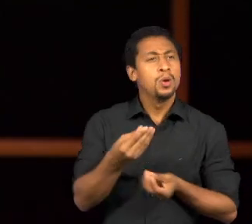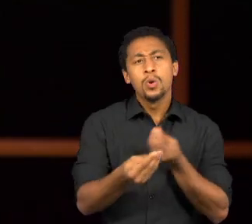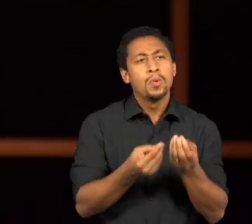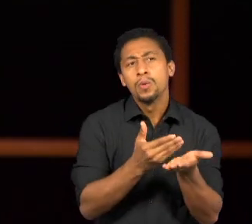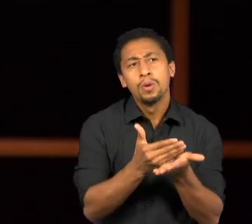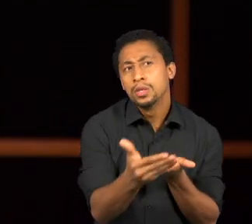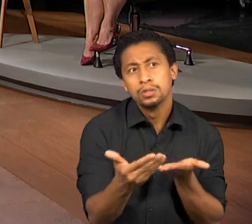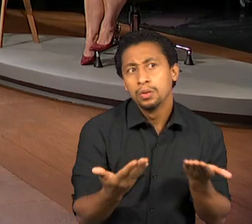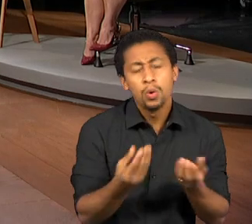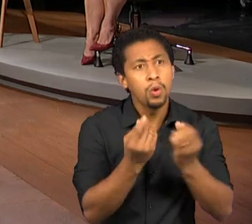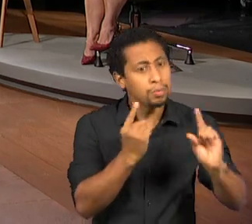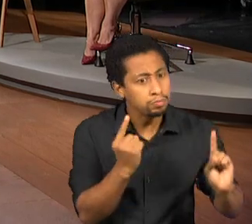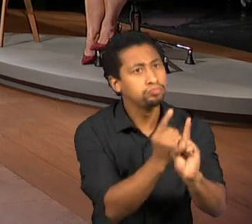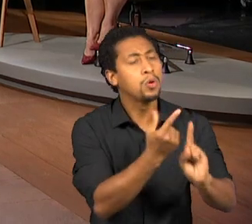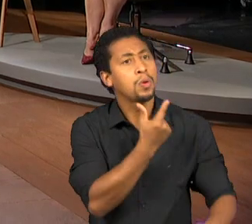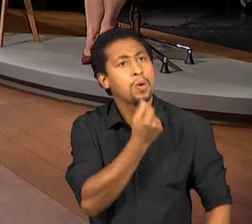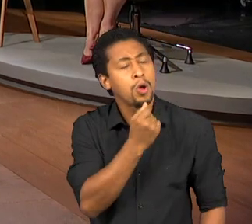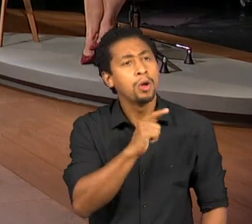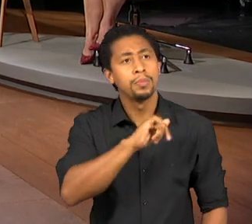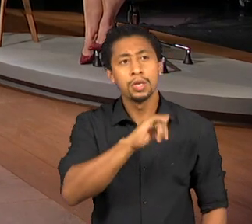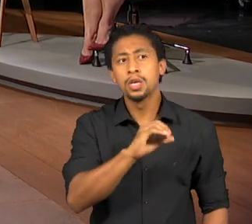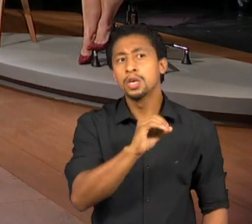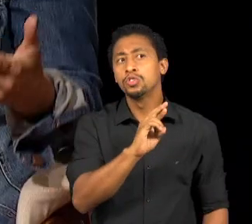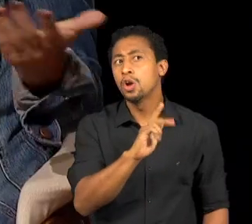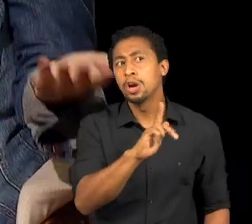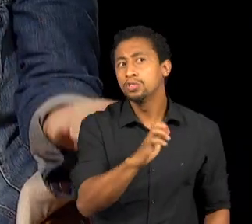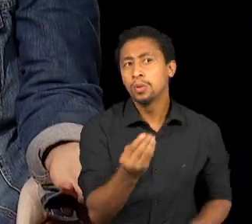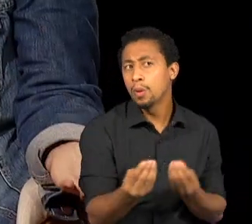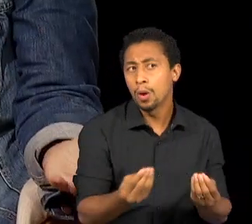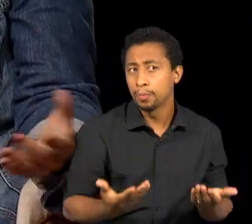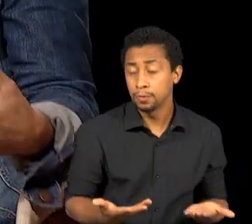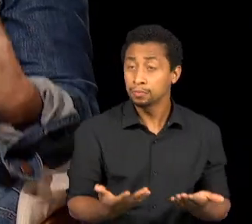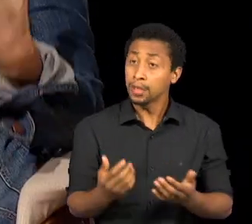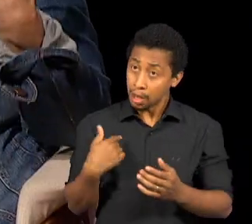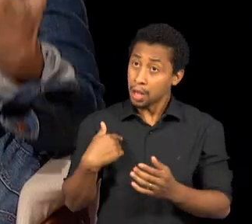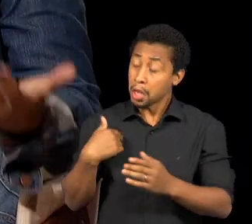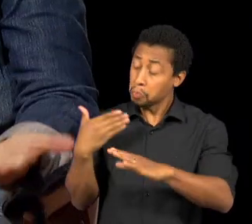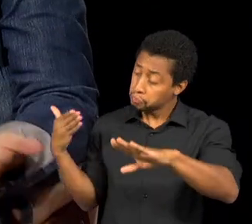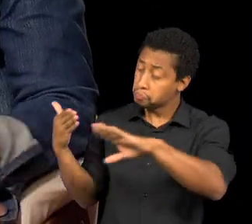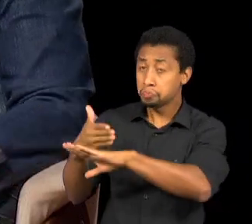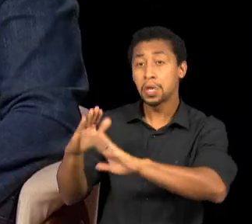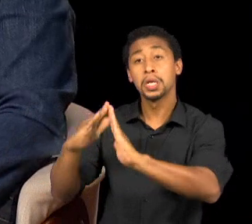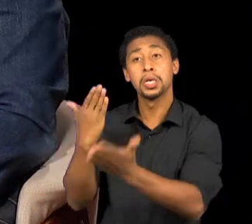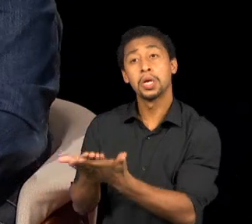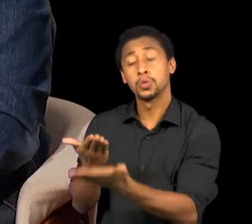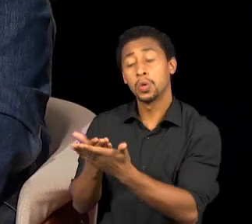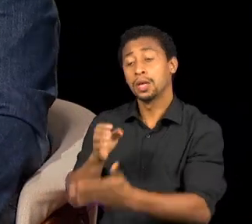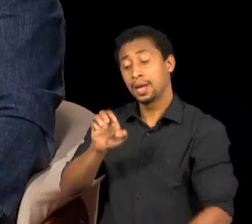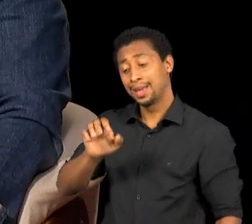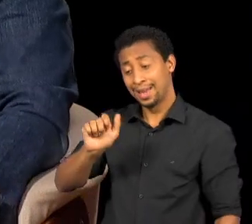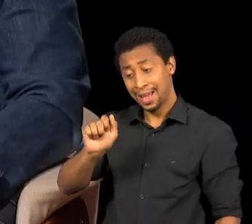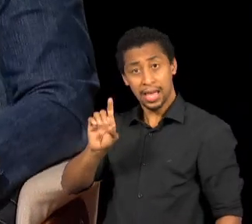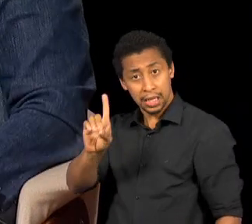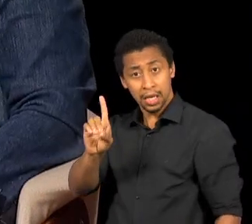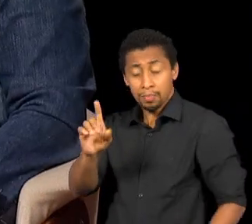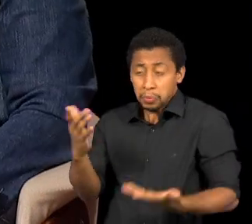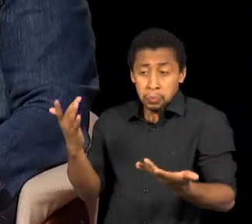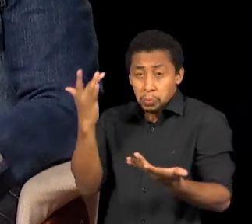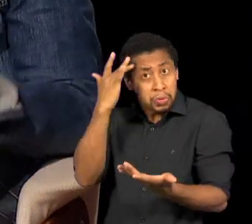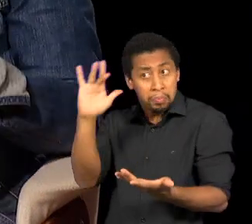conheceu o Jorge Andrade? Eu entrei na IAD com o texto dele e nunca imaginei que eu conheceria